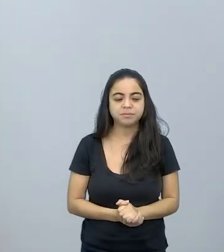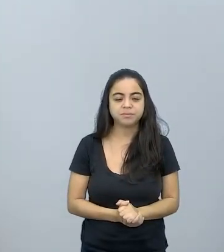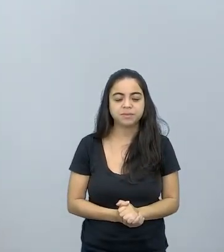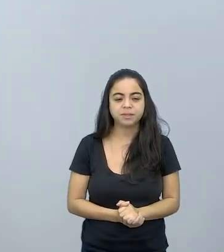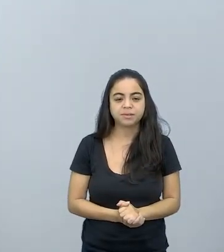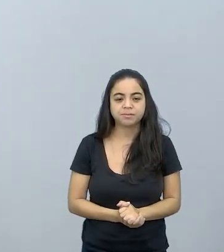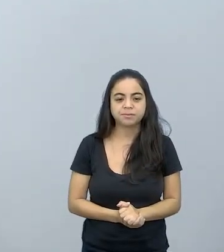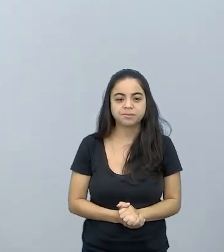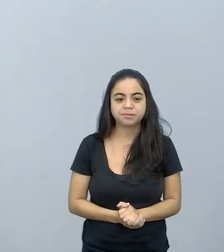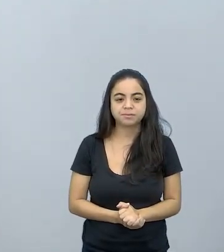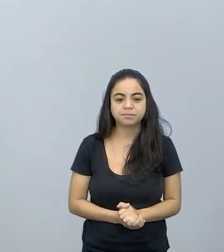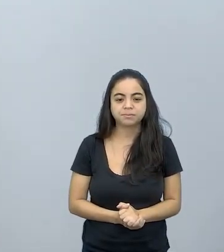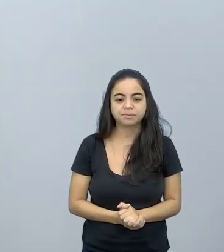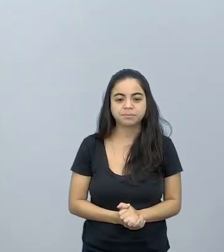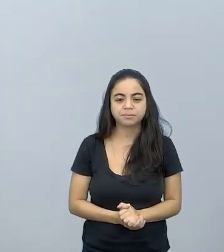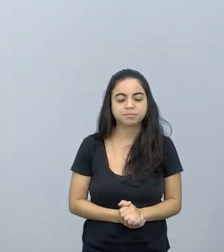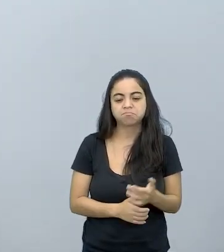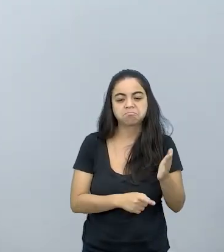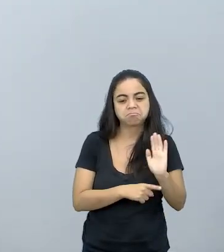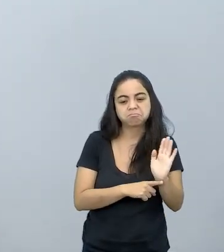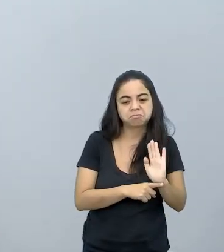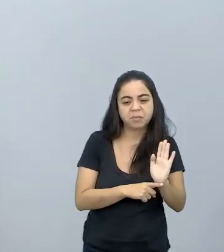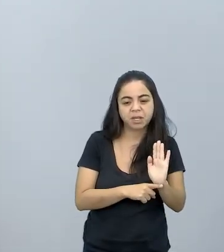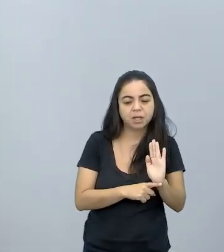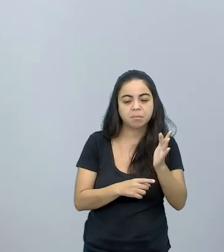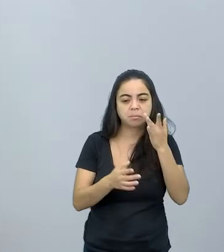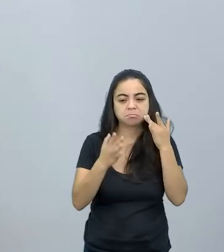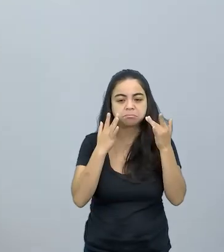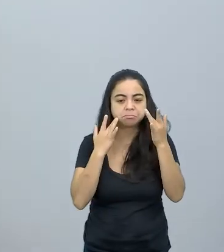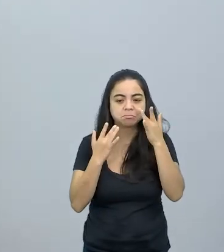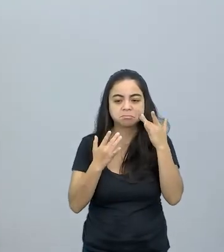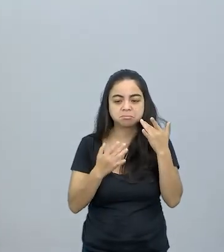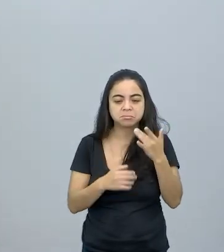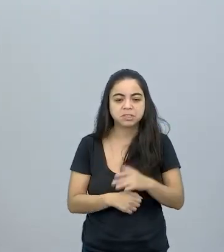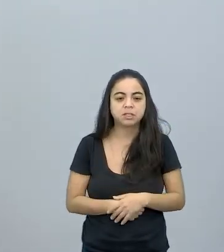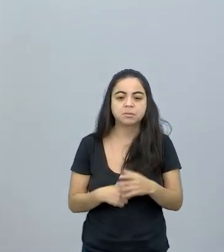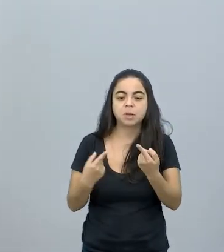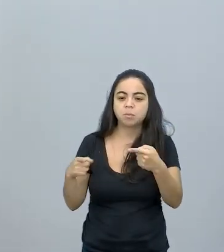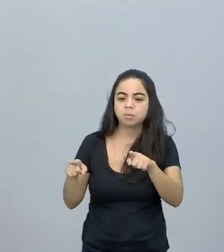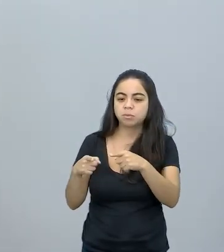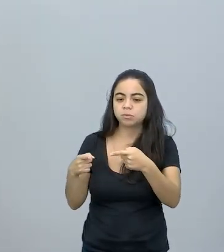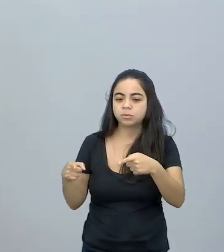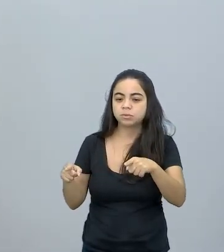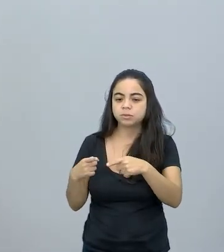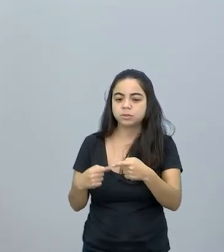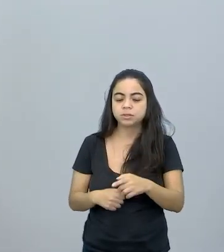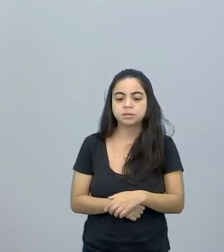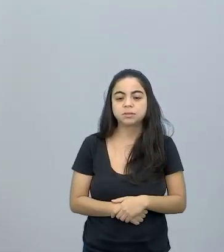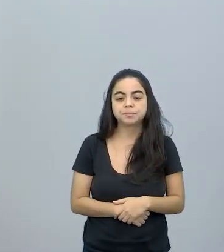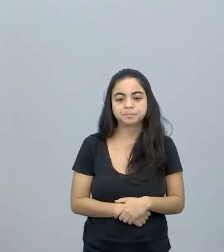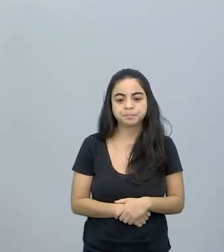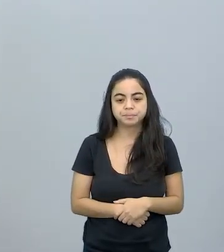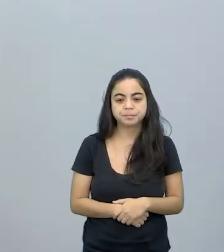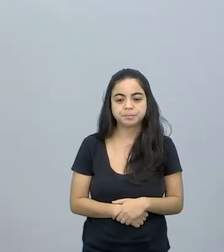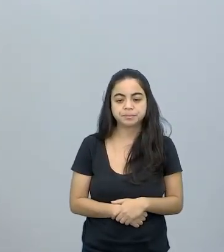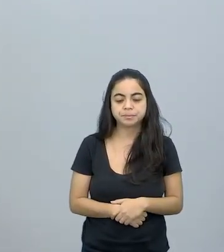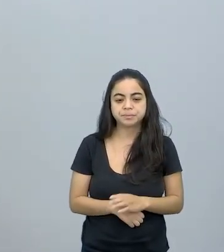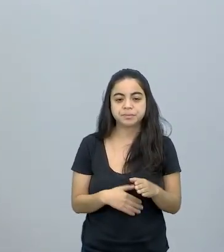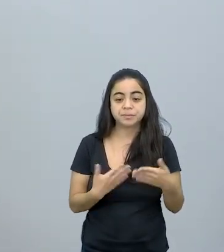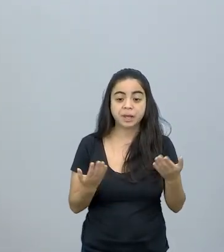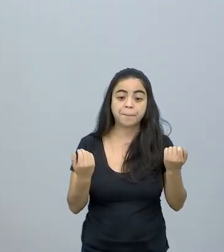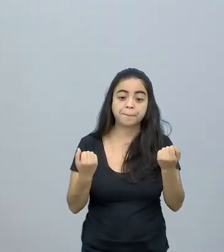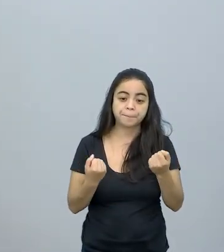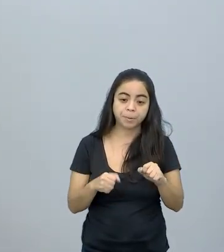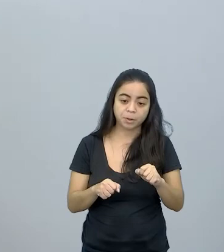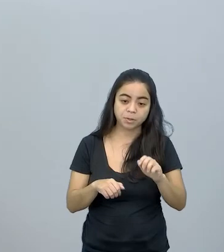referências, né, de cinema, de teatro, de música e assim por diante, né? E daí pode ser que